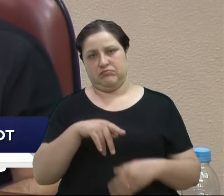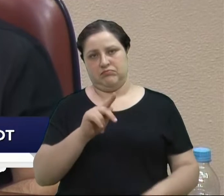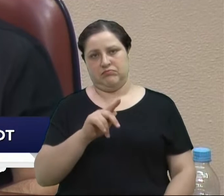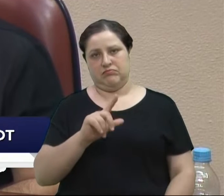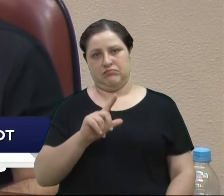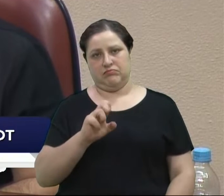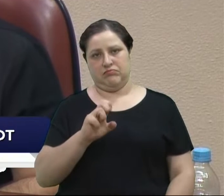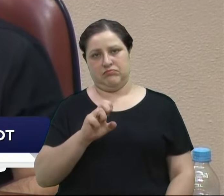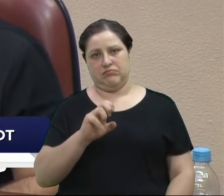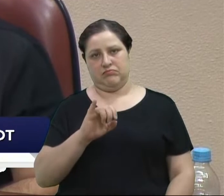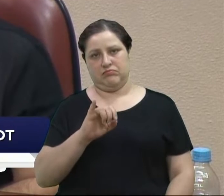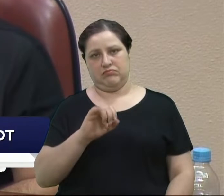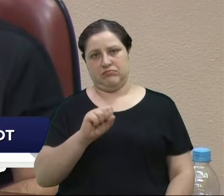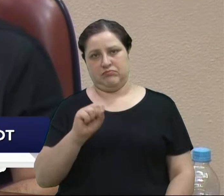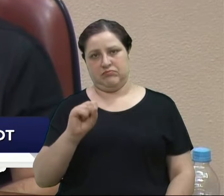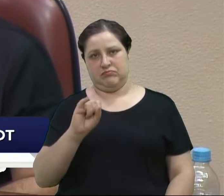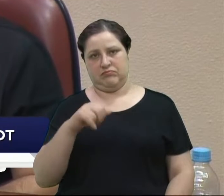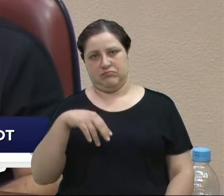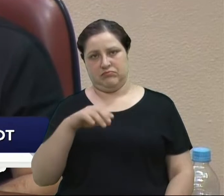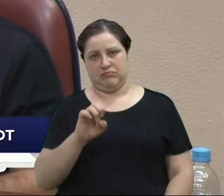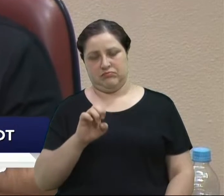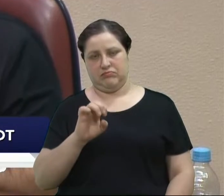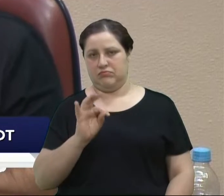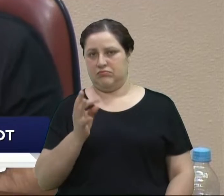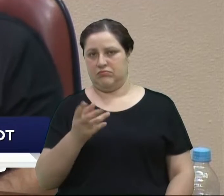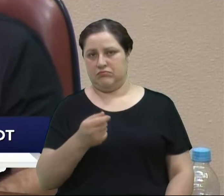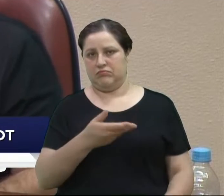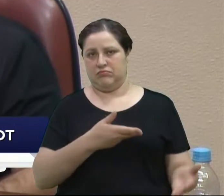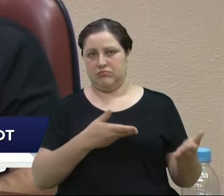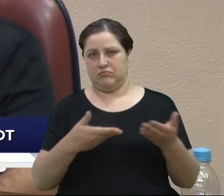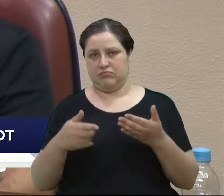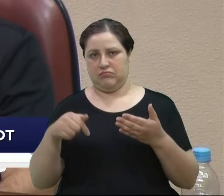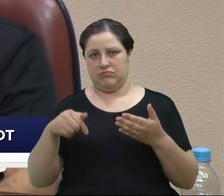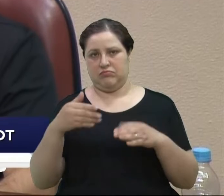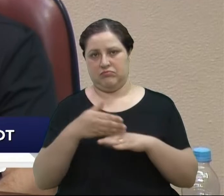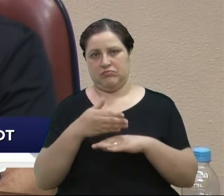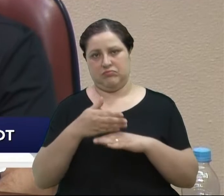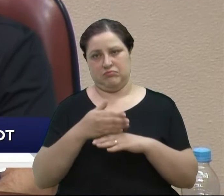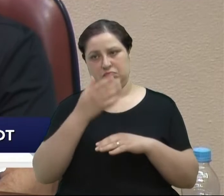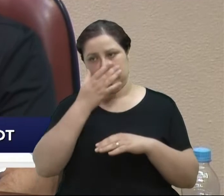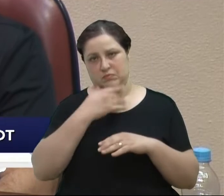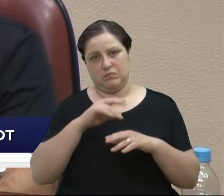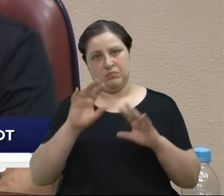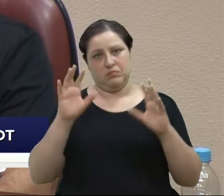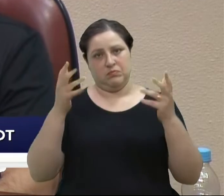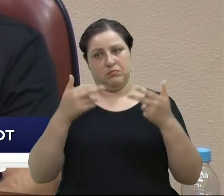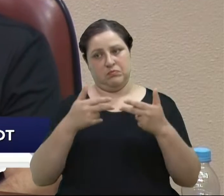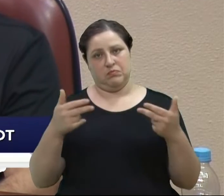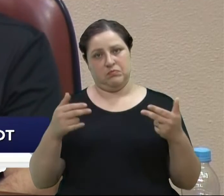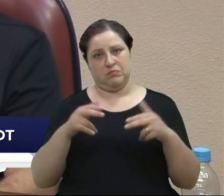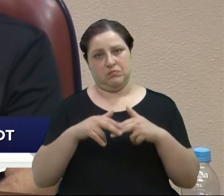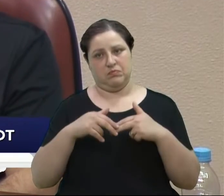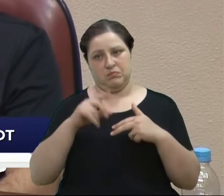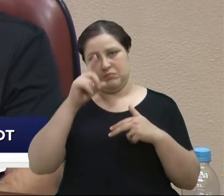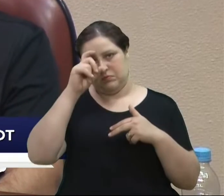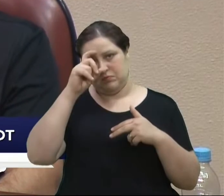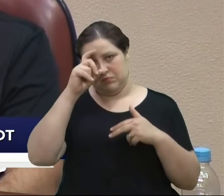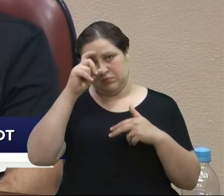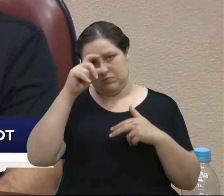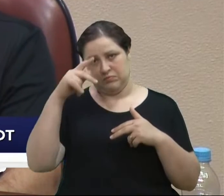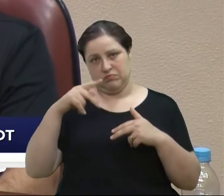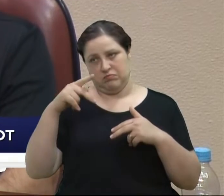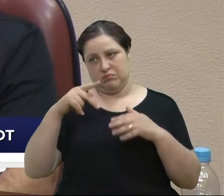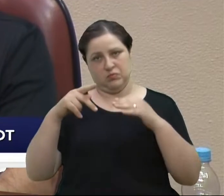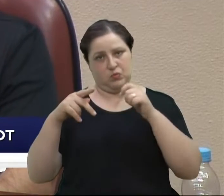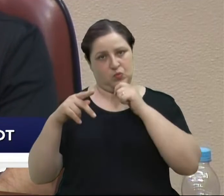desse debate, tá, vereador? Só para deixar bem claro que se não está aqui é por algum motivo. E diante da sua fala, né, já possamos fazer